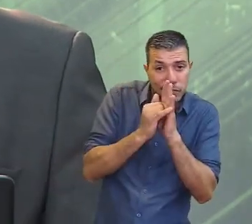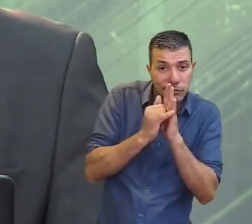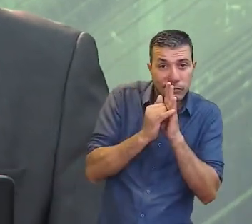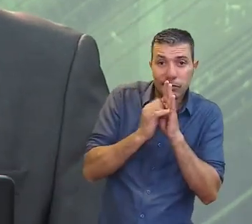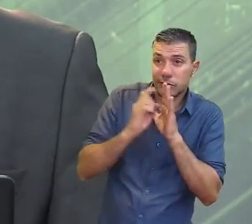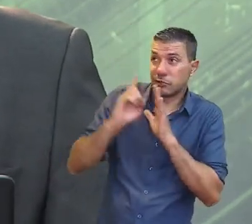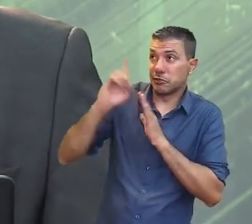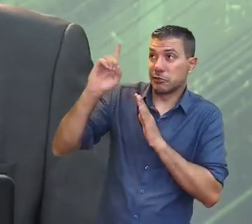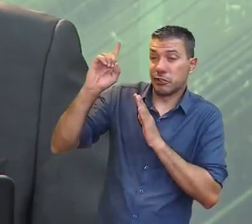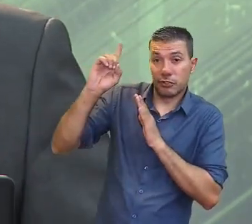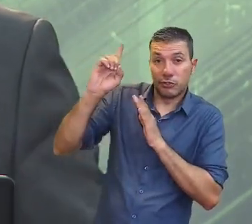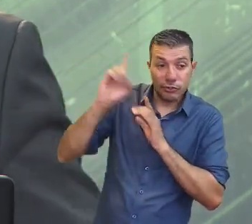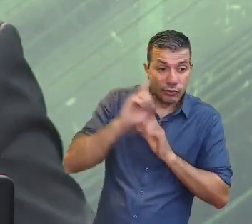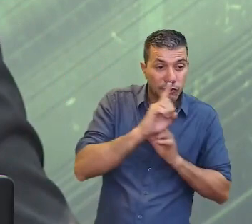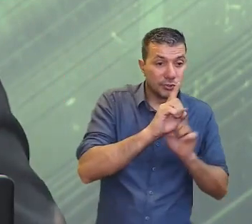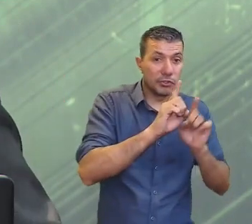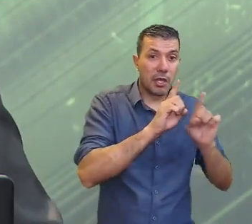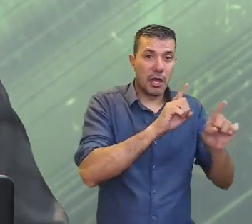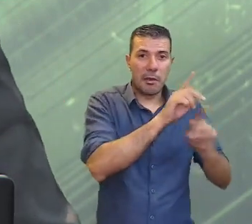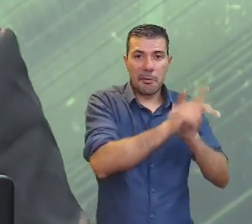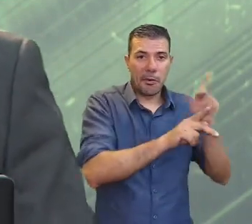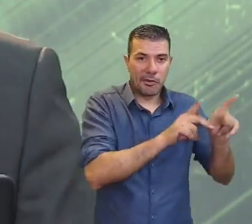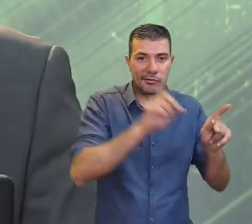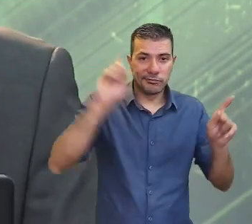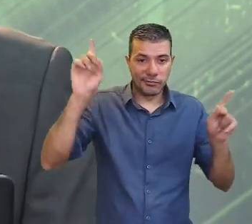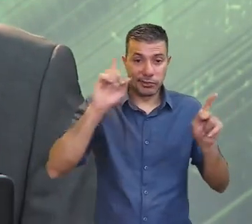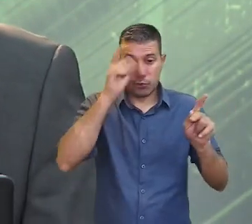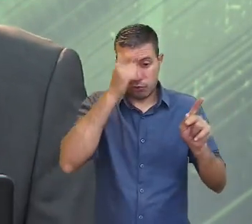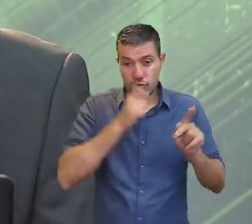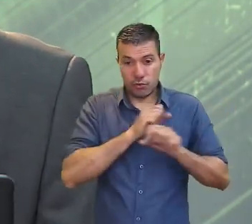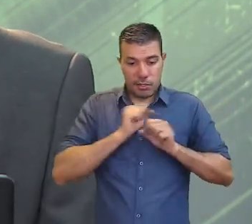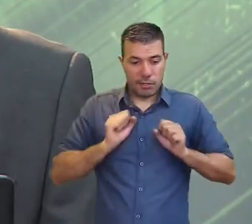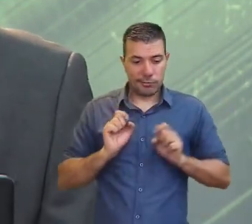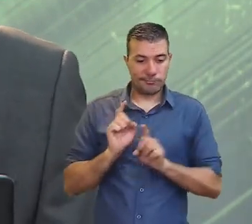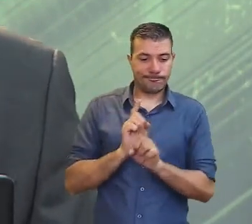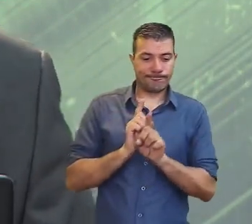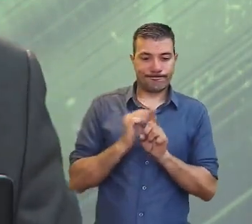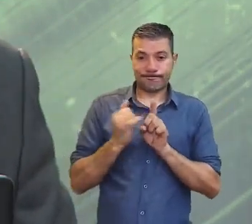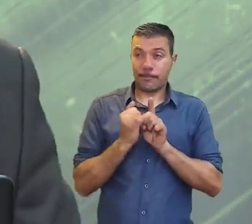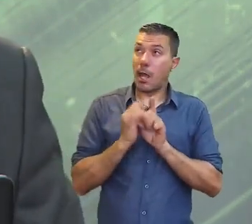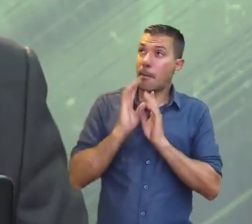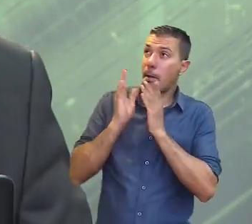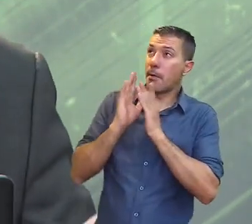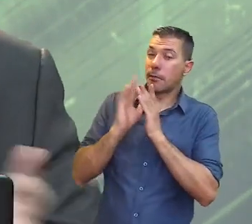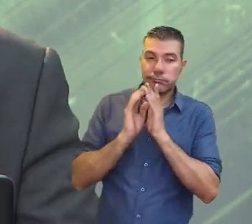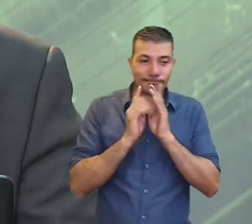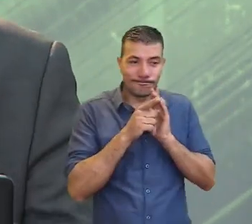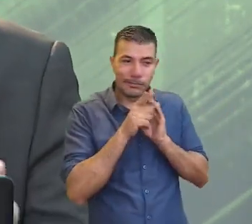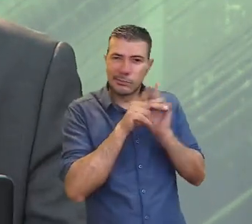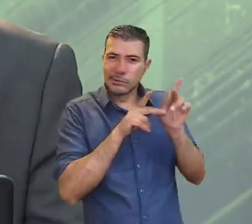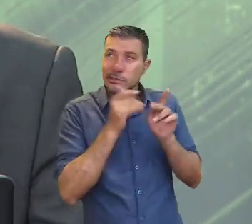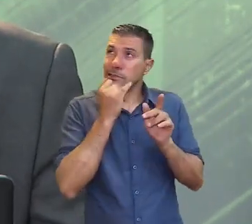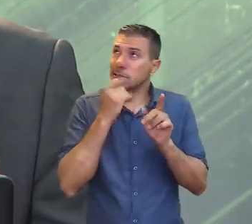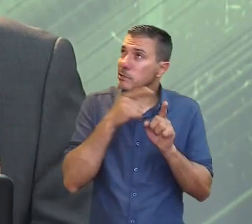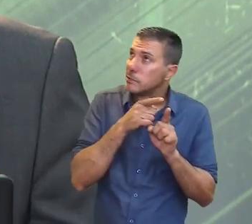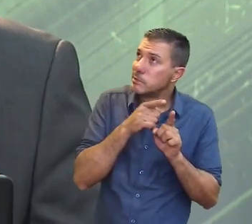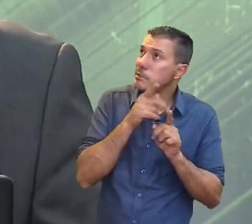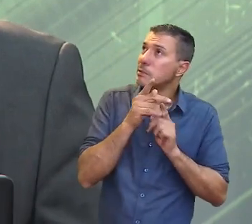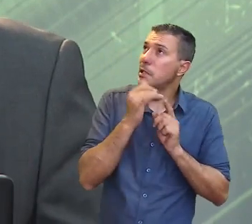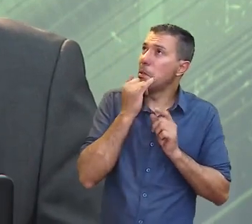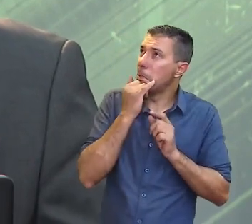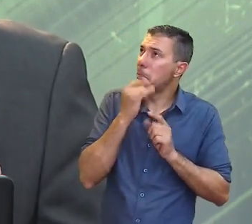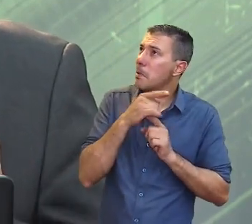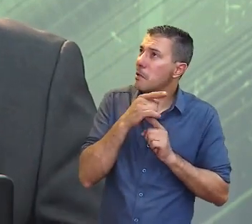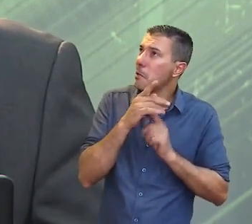e o povo. Então, diferente de Cristo, que a Bíblia diz que ele ofereceu um único sacrifício, nós vamos falar daqui a pouquinho um pouquinho mais sobre